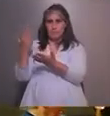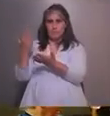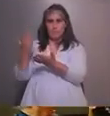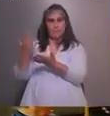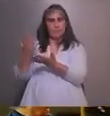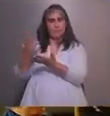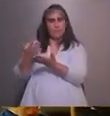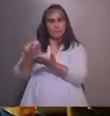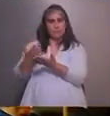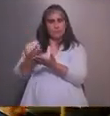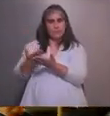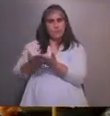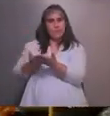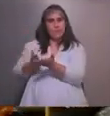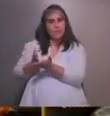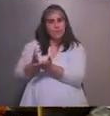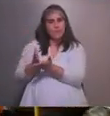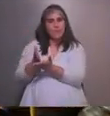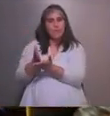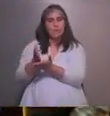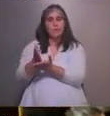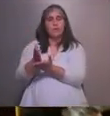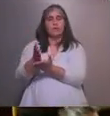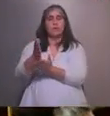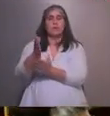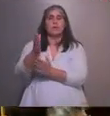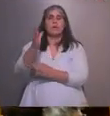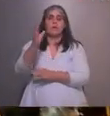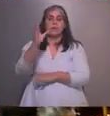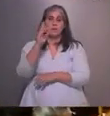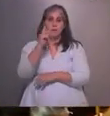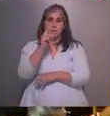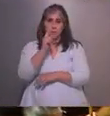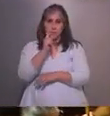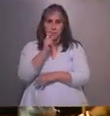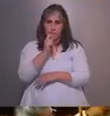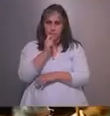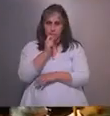sempre, e de século a século.